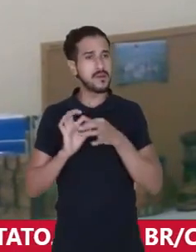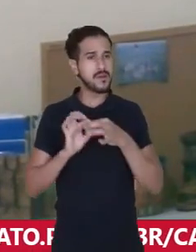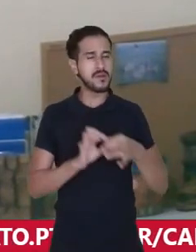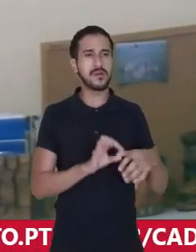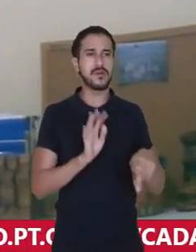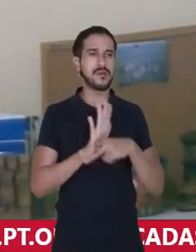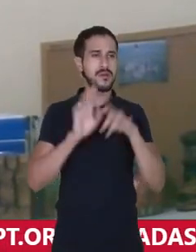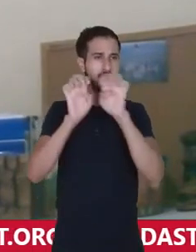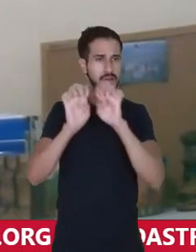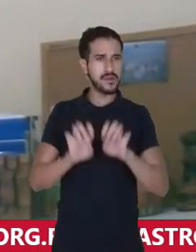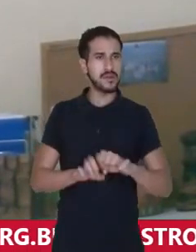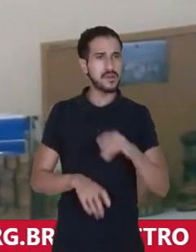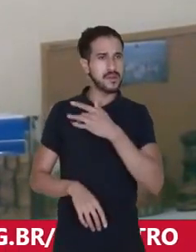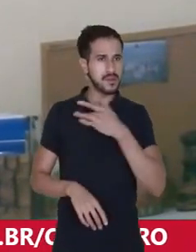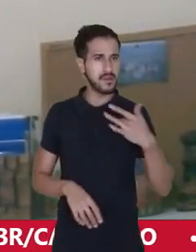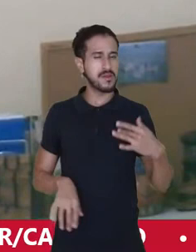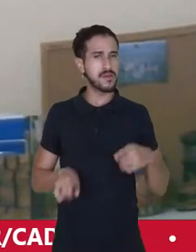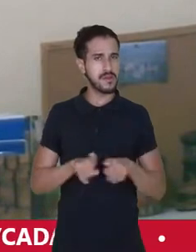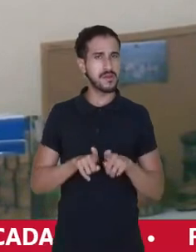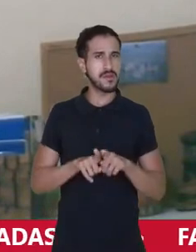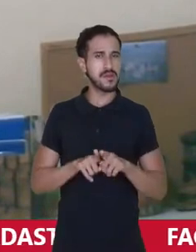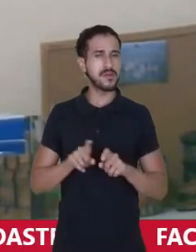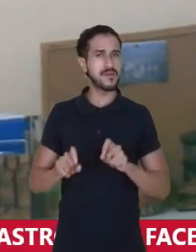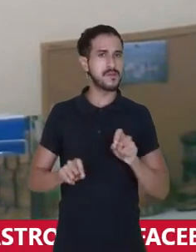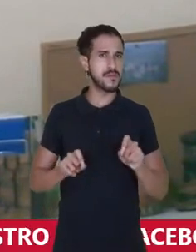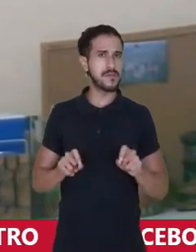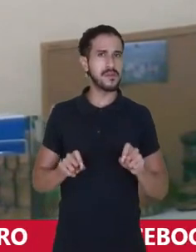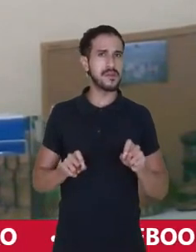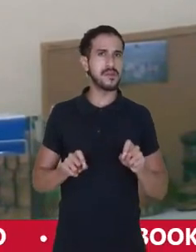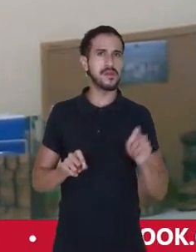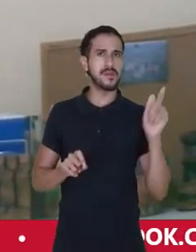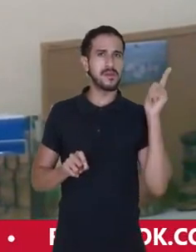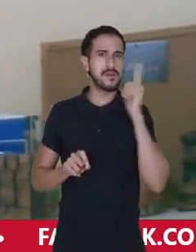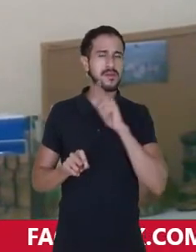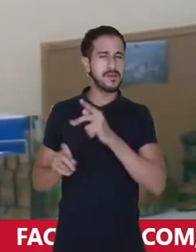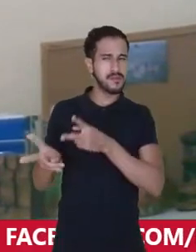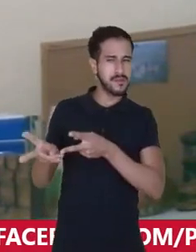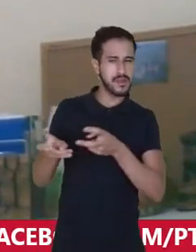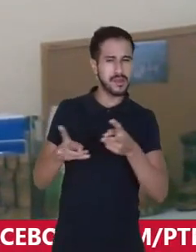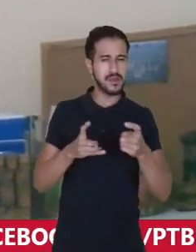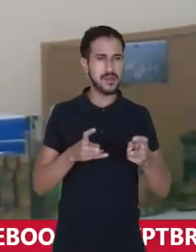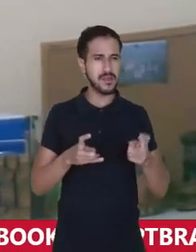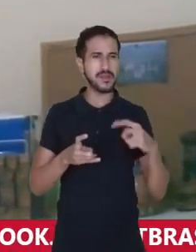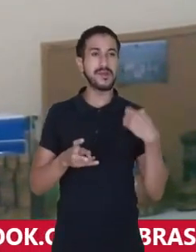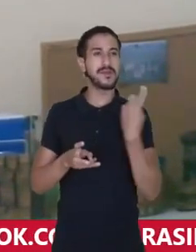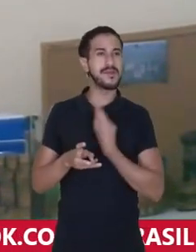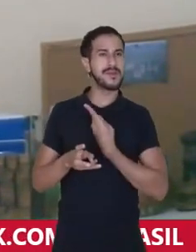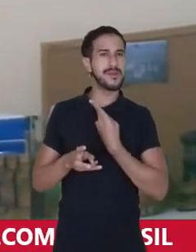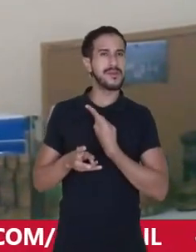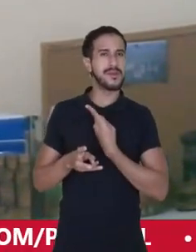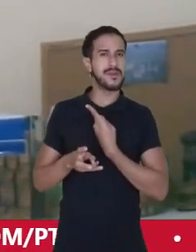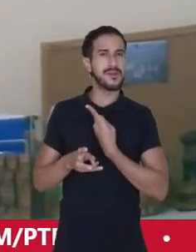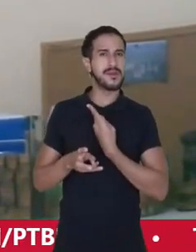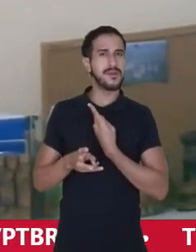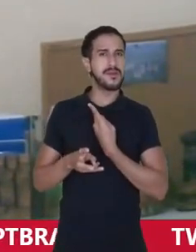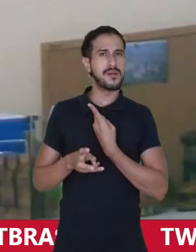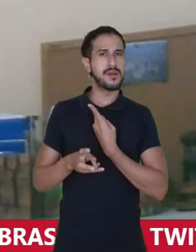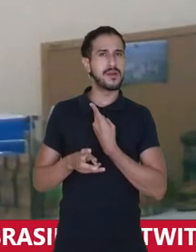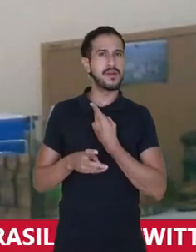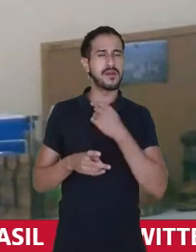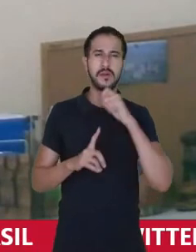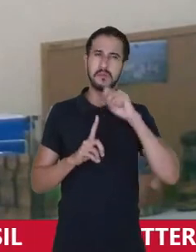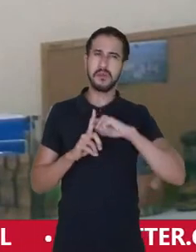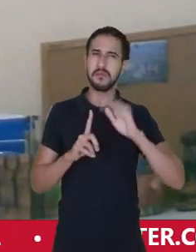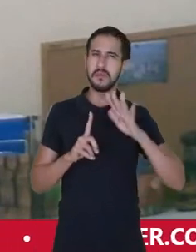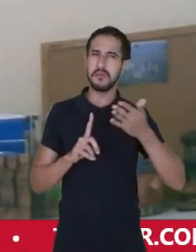infraestrutura sanitária, inclusive, né, se verifica no nosso território. Eu estive há 1 mês e meio atrás,